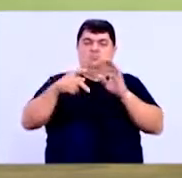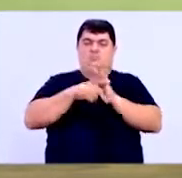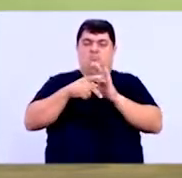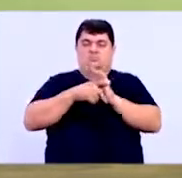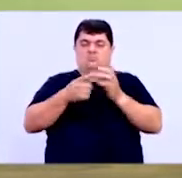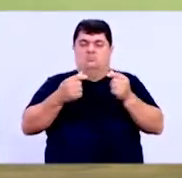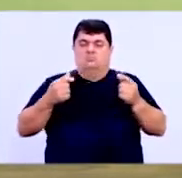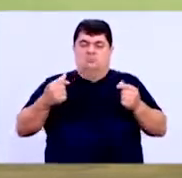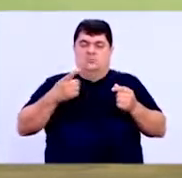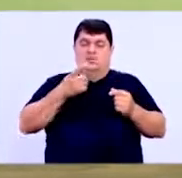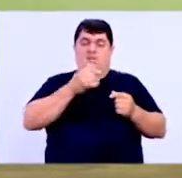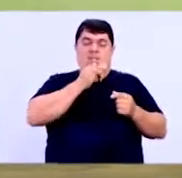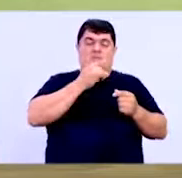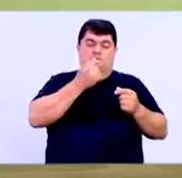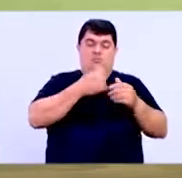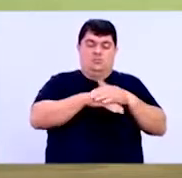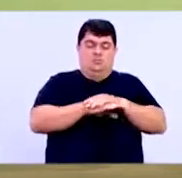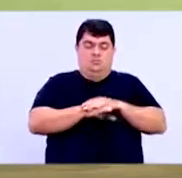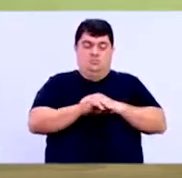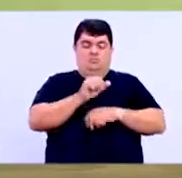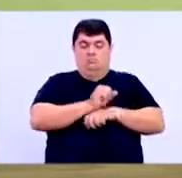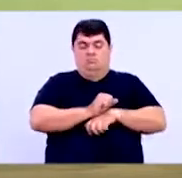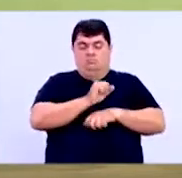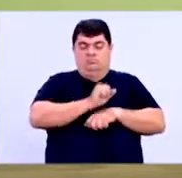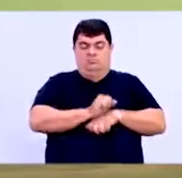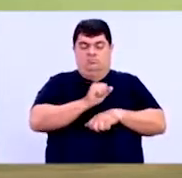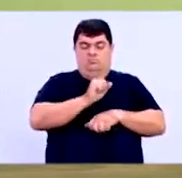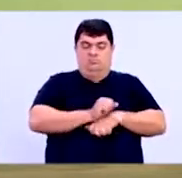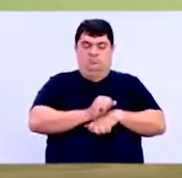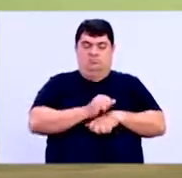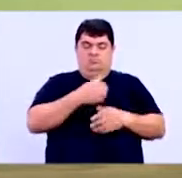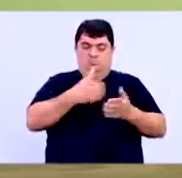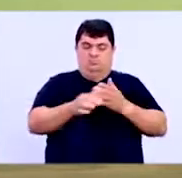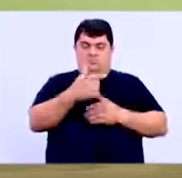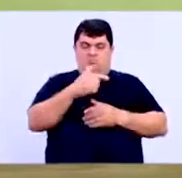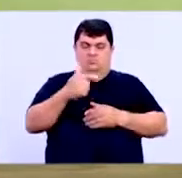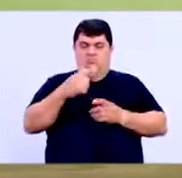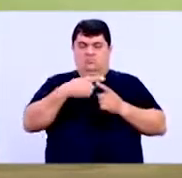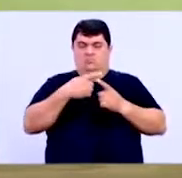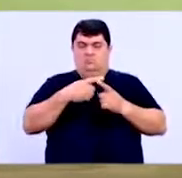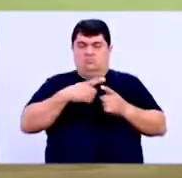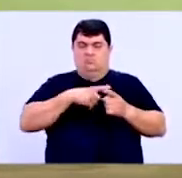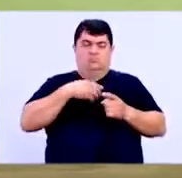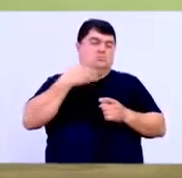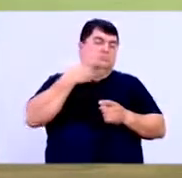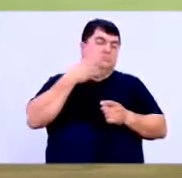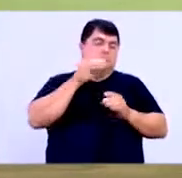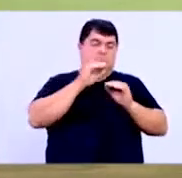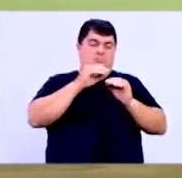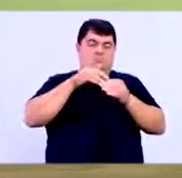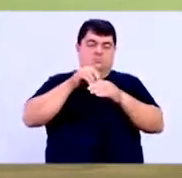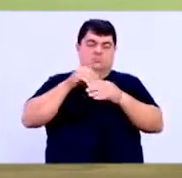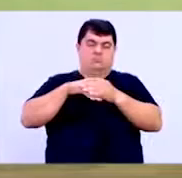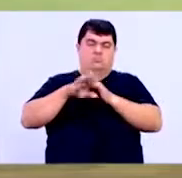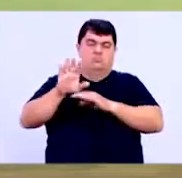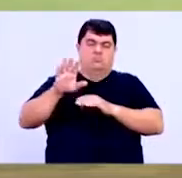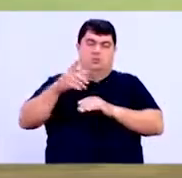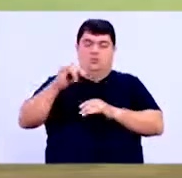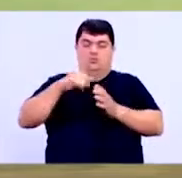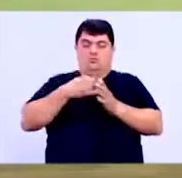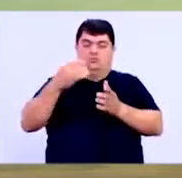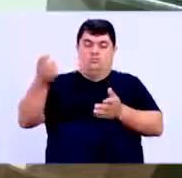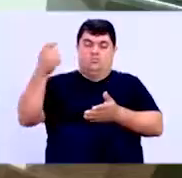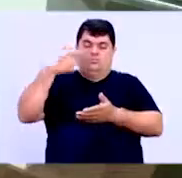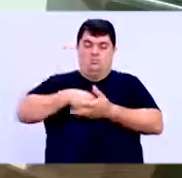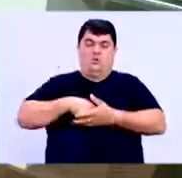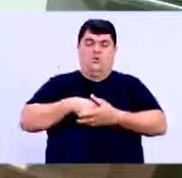Enquanto meu dinheiro está parado, não estou comprando mais estoque, eu não deixo esse dinheiro perdido, ele fica investido no banco. Eu posso receber juros por isso.